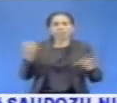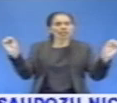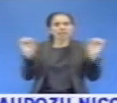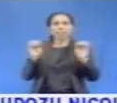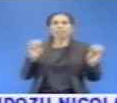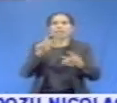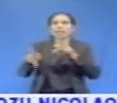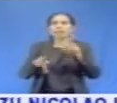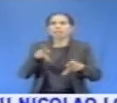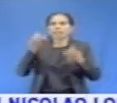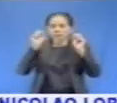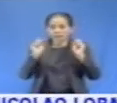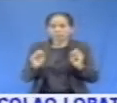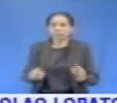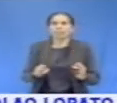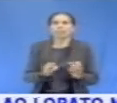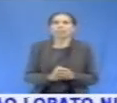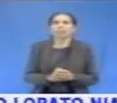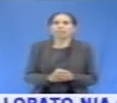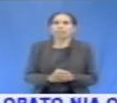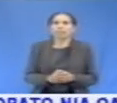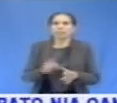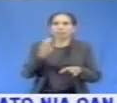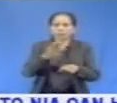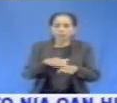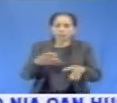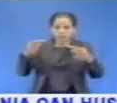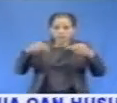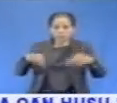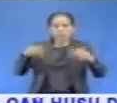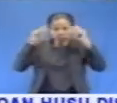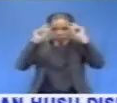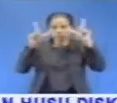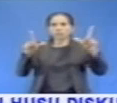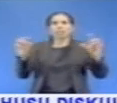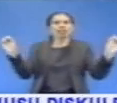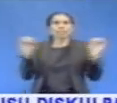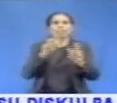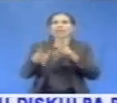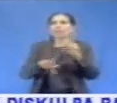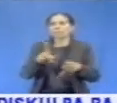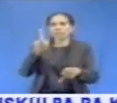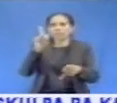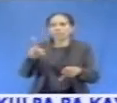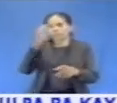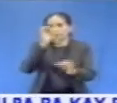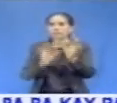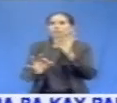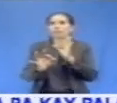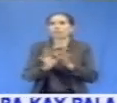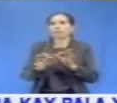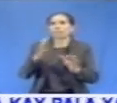Maíra, pela garante, convido a estar a Maíra de Boa, lá é Maíra, pela garante, a